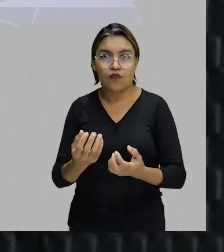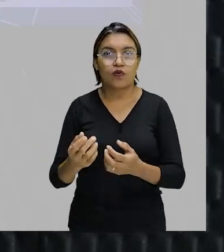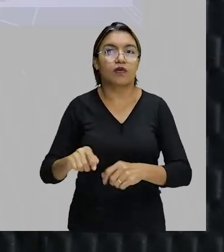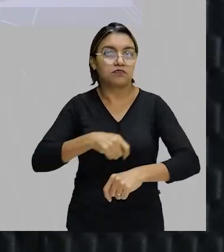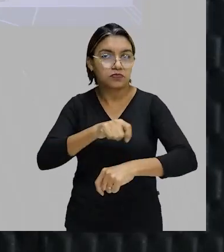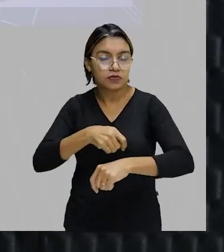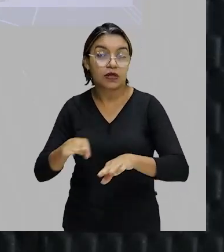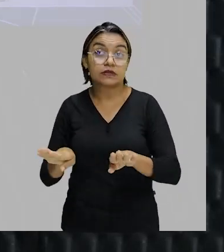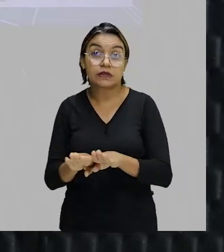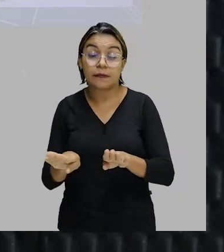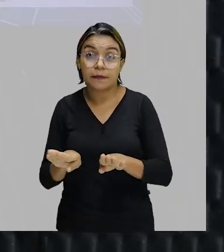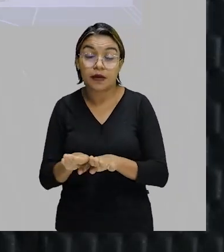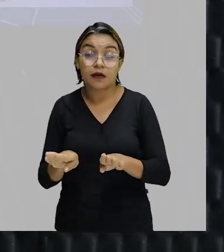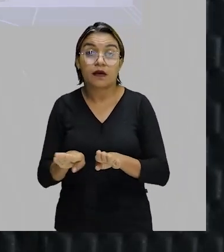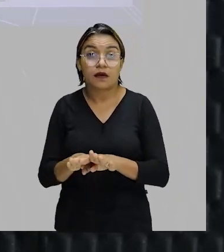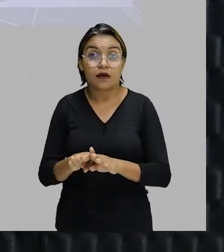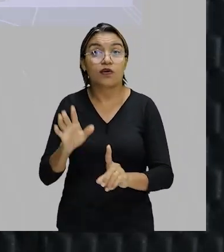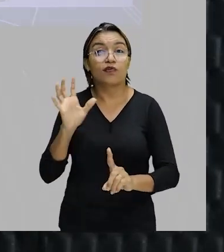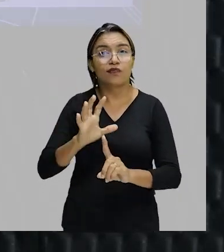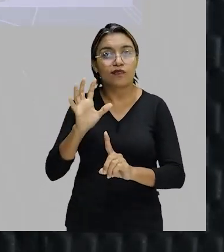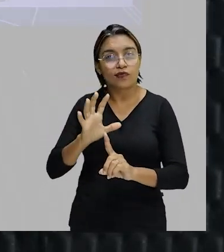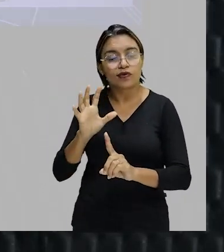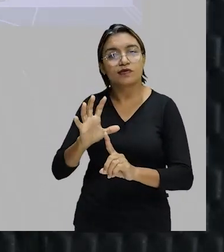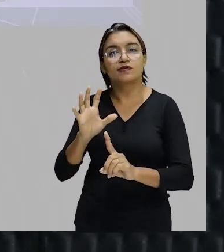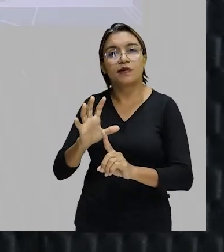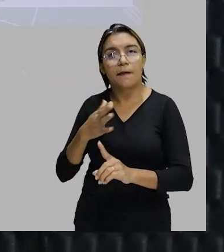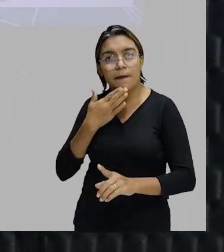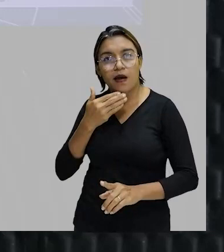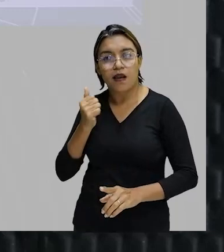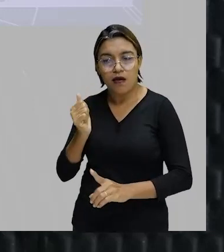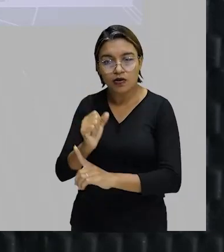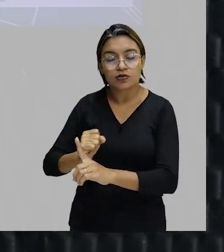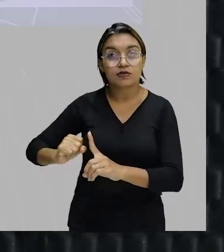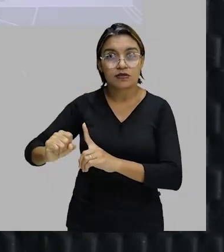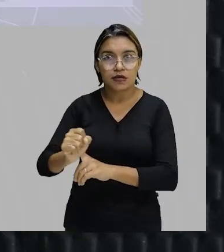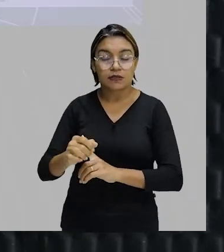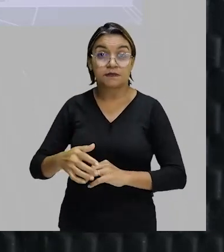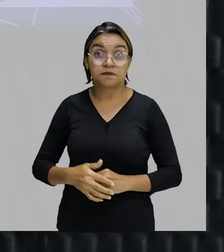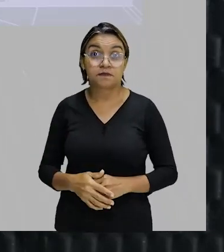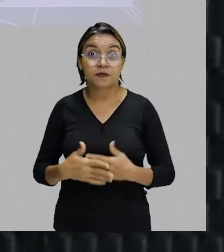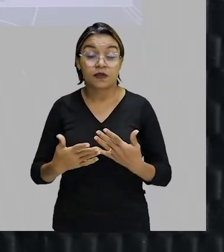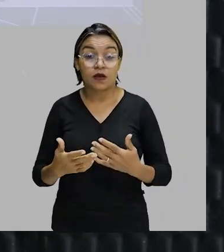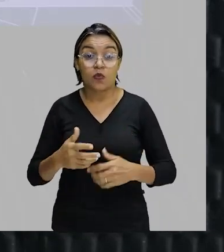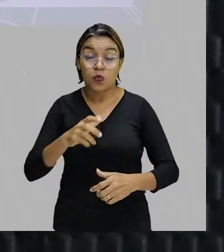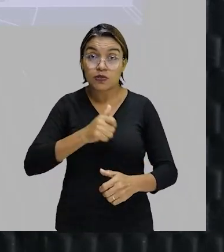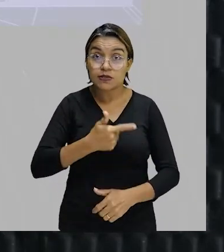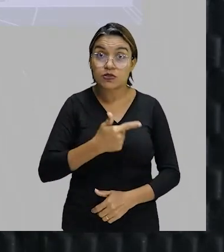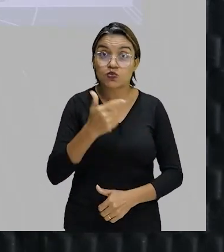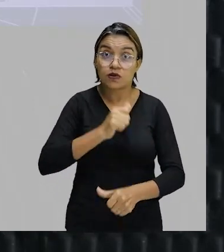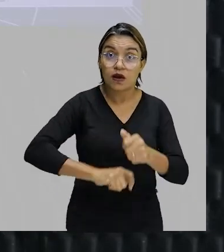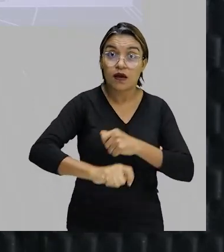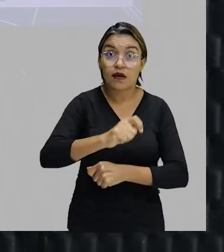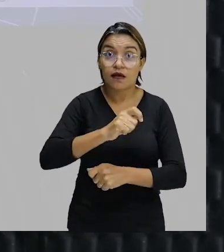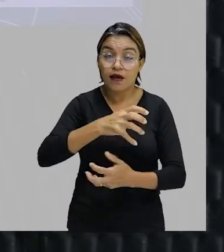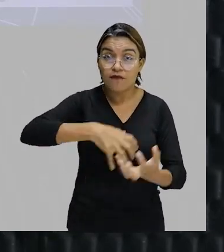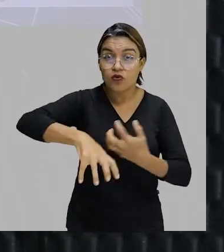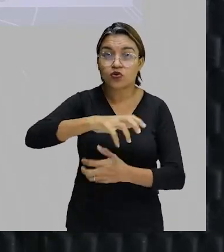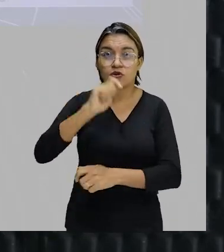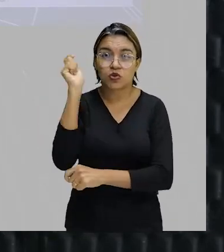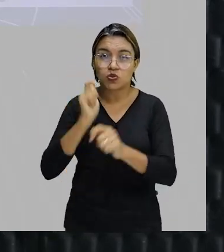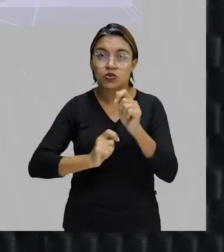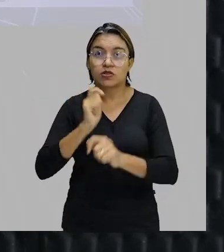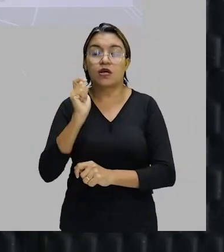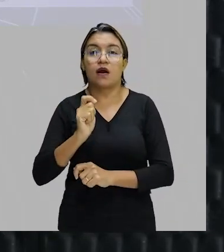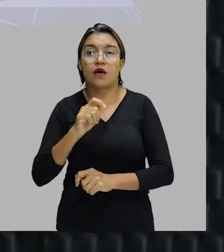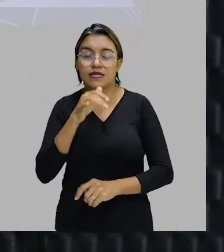maior conforto para a população. É interessante frisar que essa segunda revolução industrial, ela vai ser muito